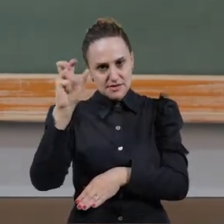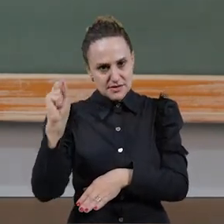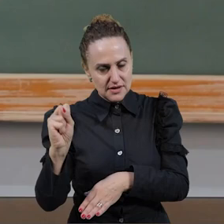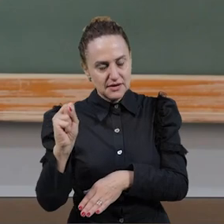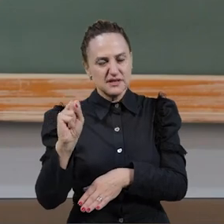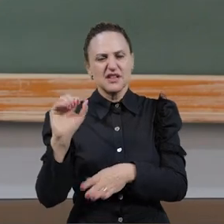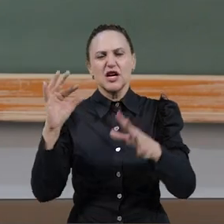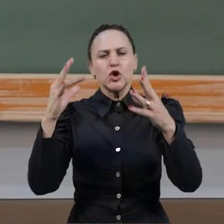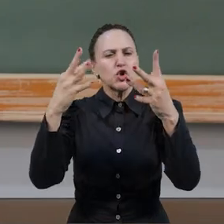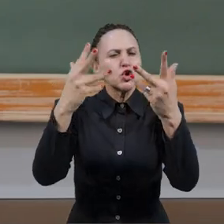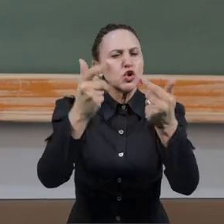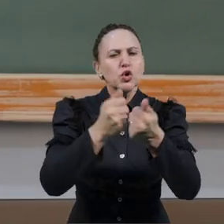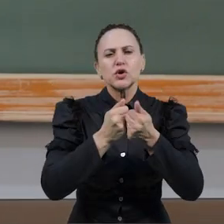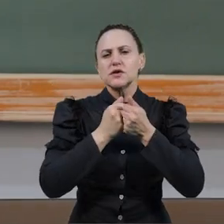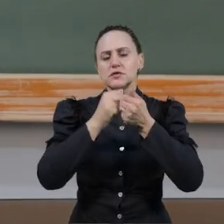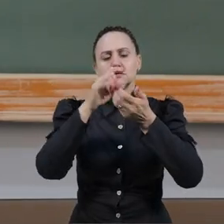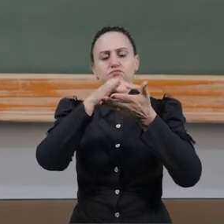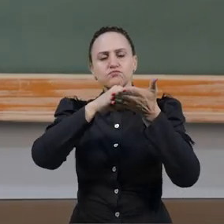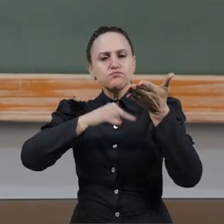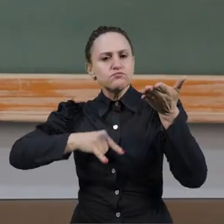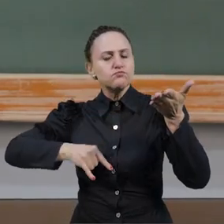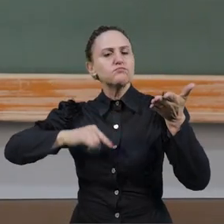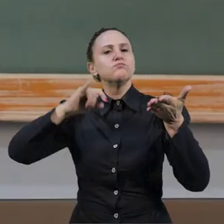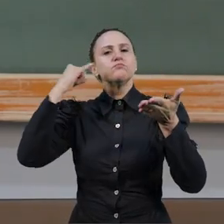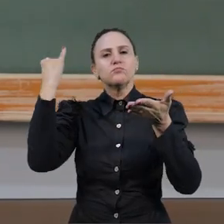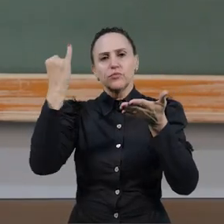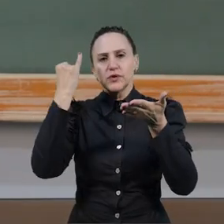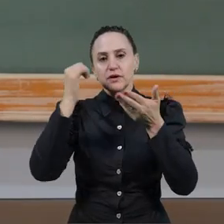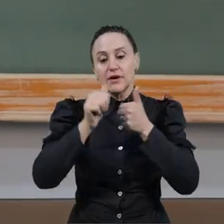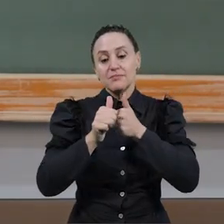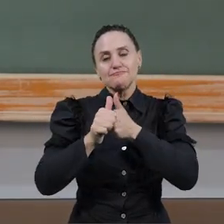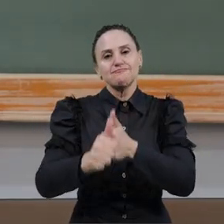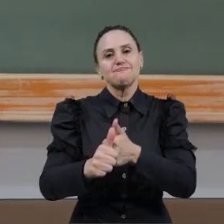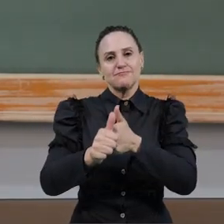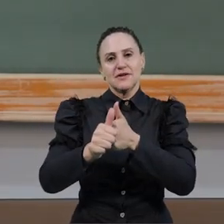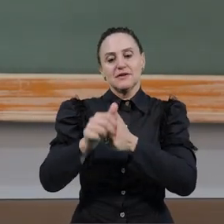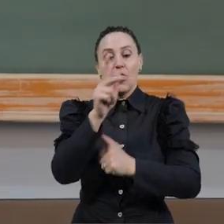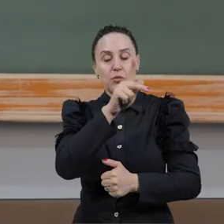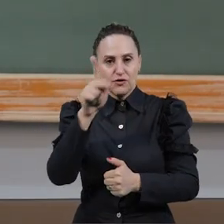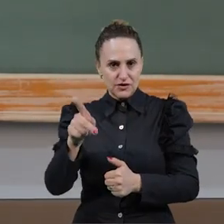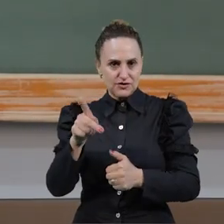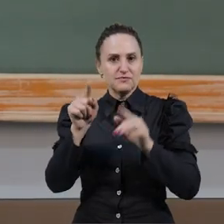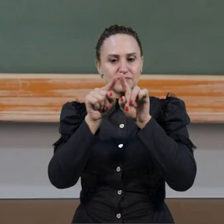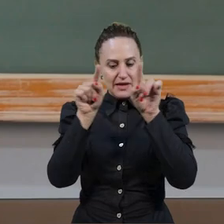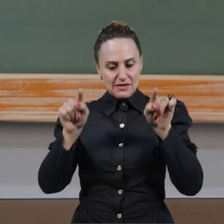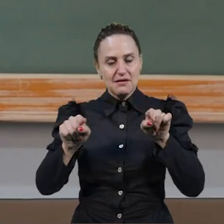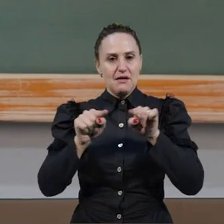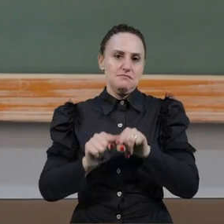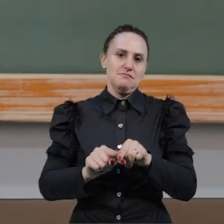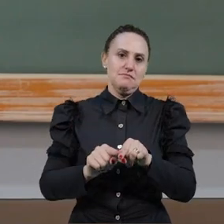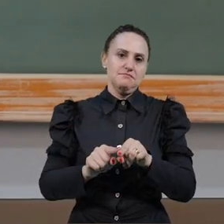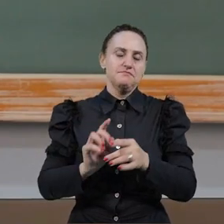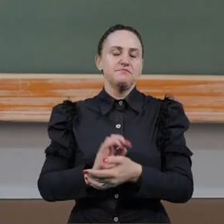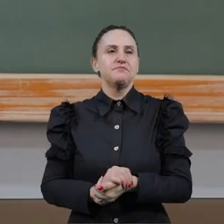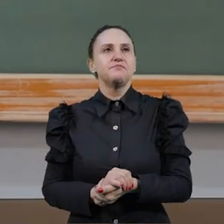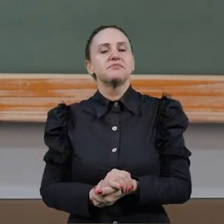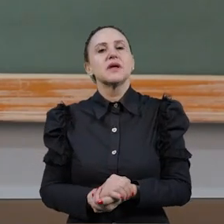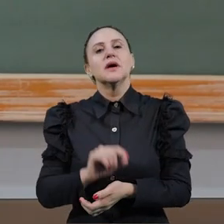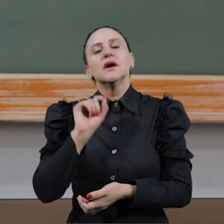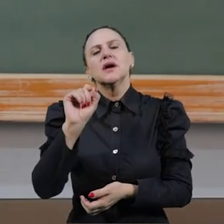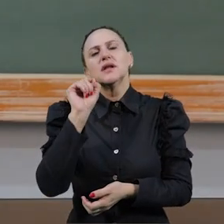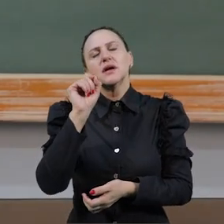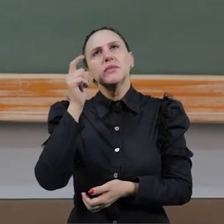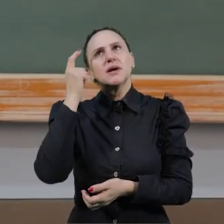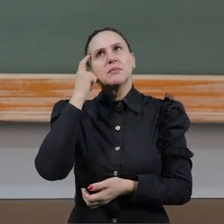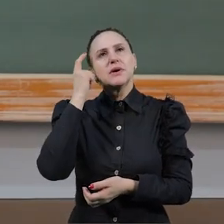uma orientação para nossos professores dentro da sala de aula. E na última unidade do e-book, nós vamos